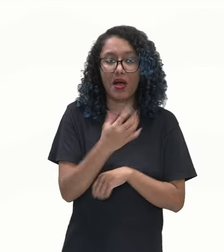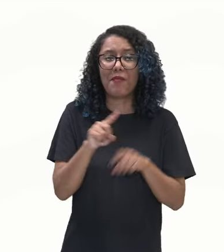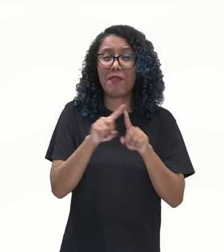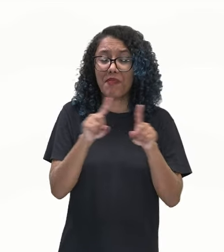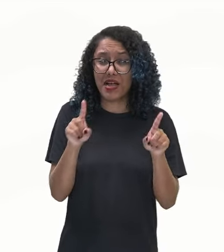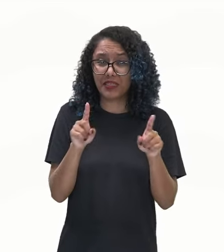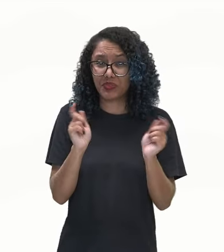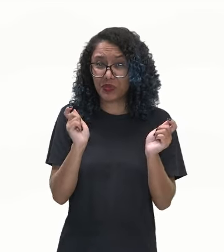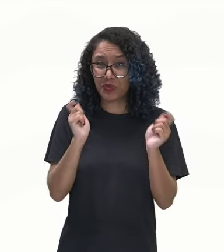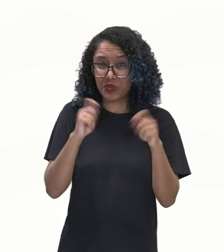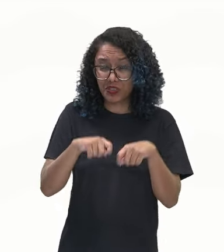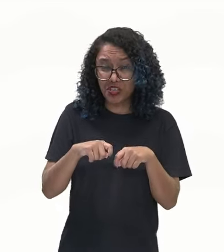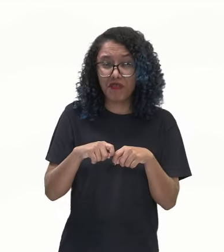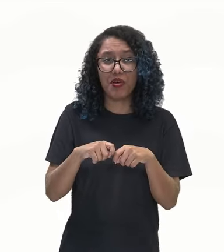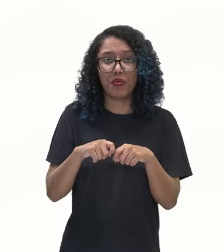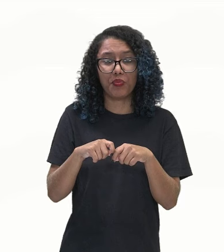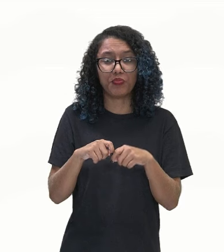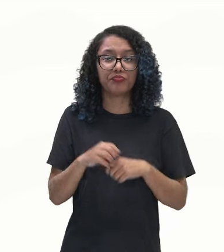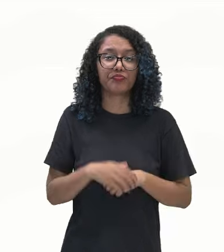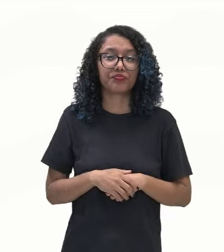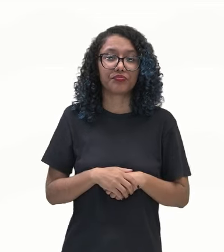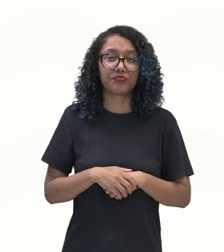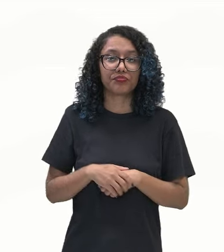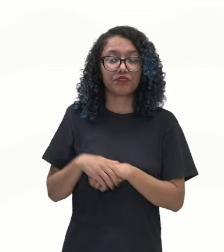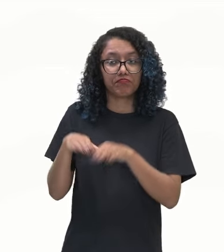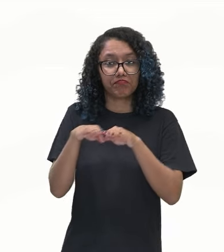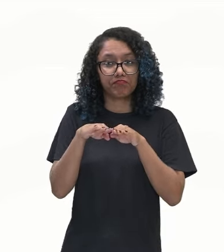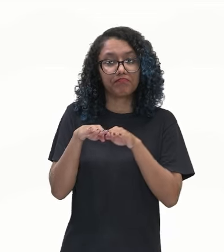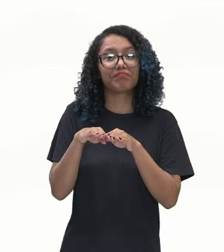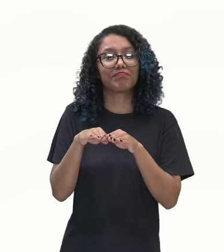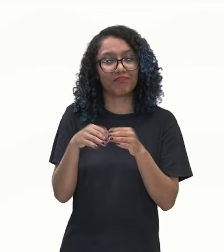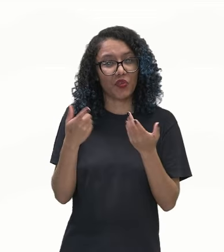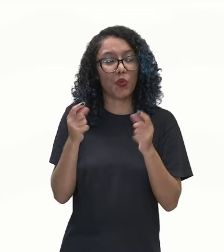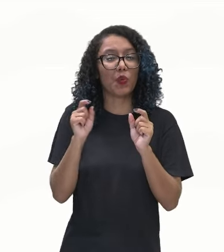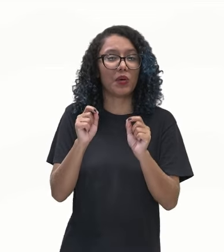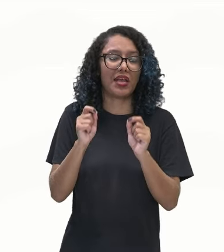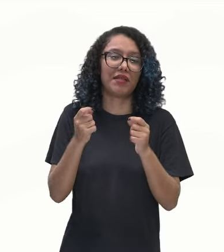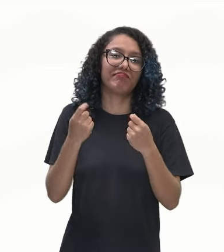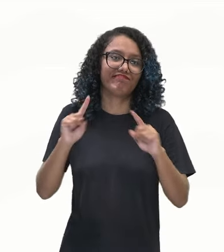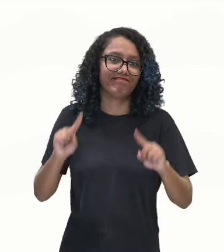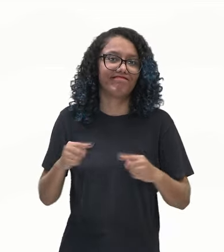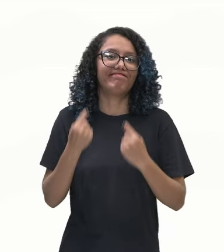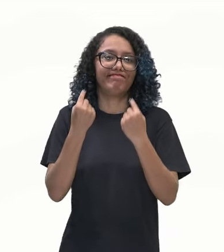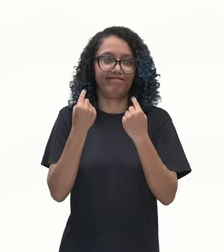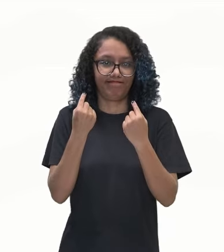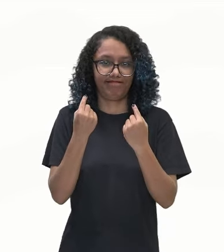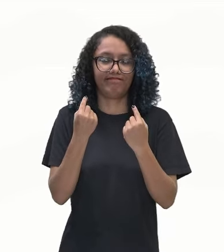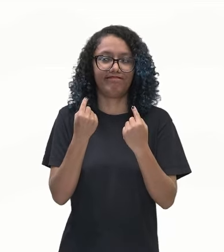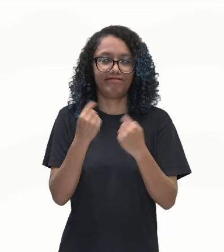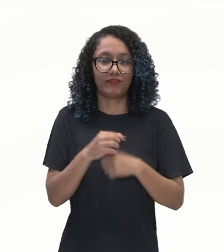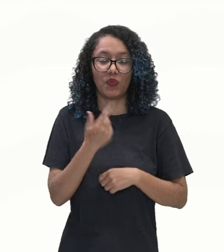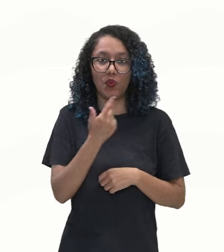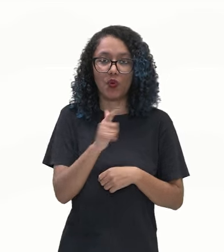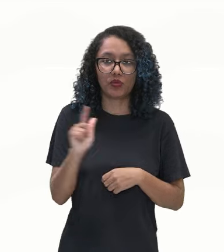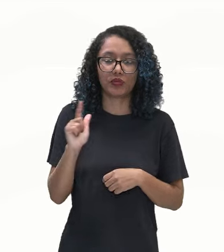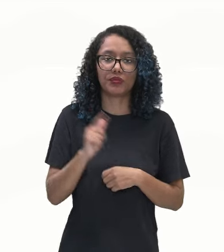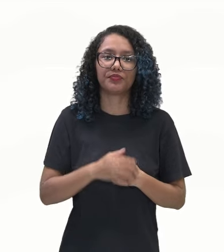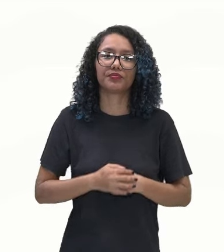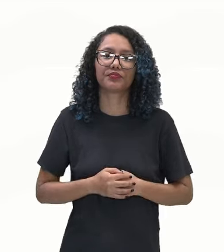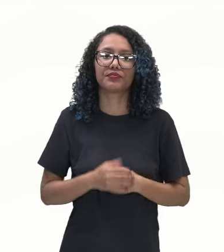isso, trazer em sintonia tudo isso, permanece um desafio. Aí nós temos commercialization,